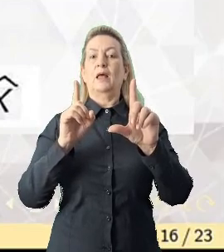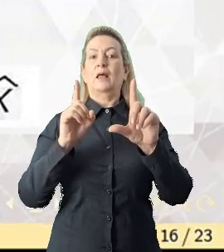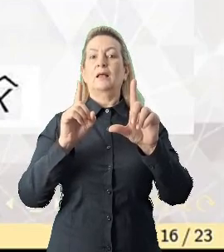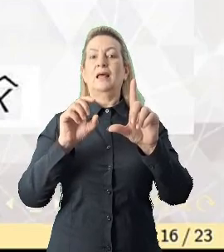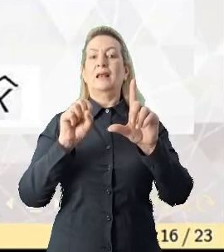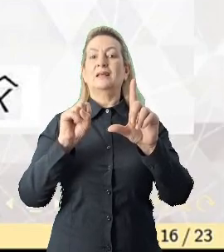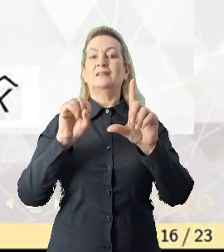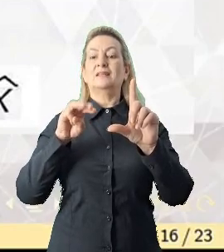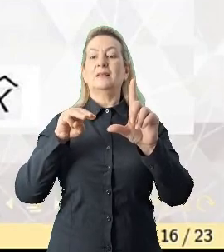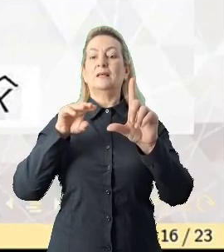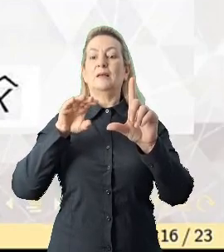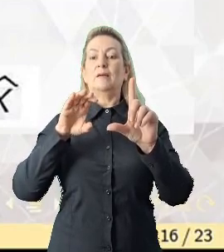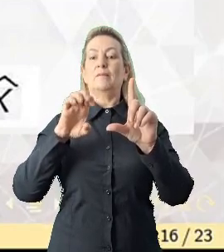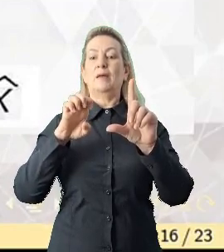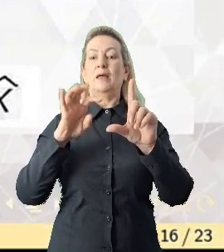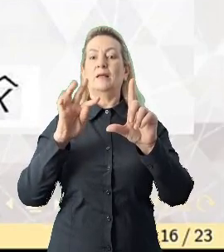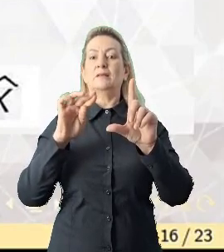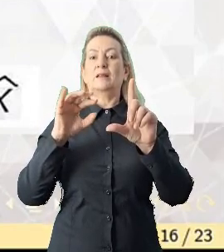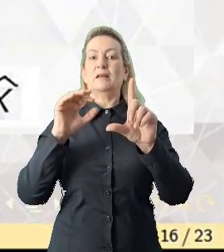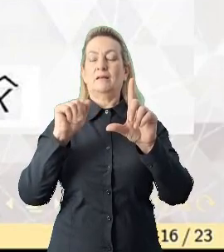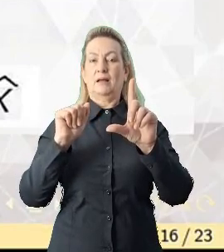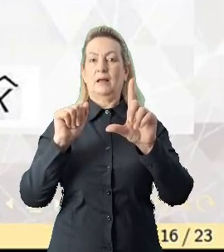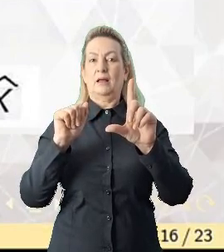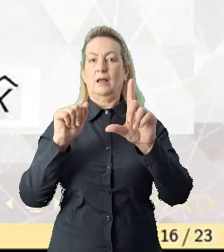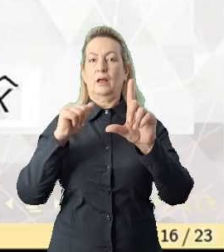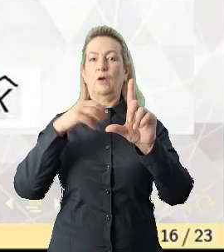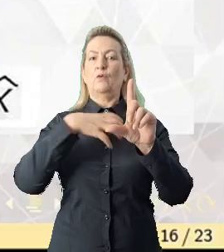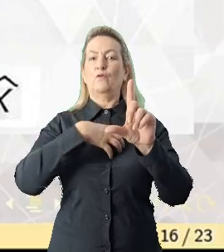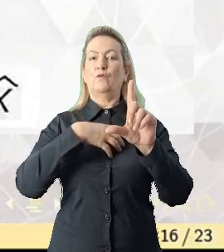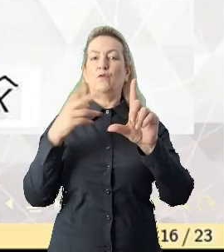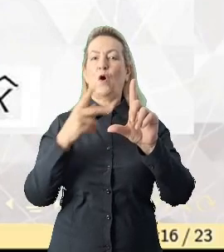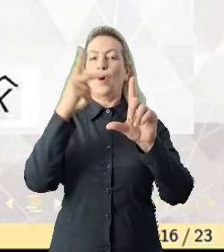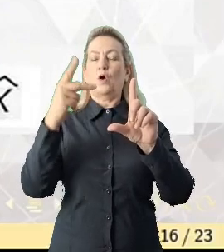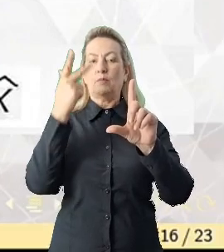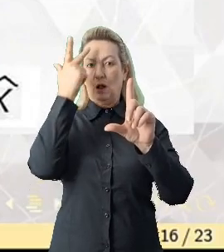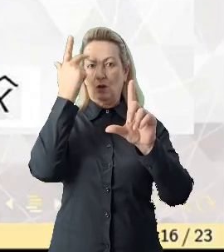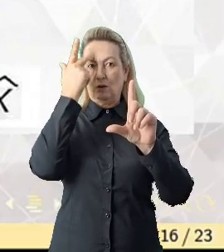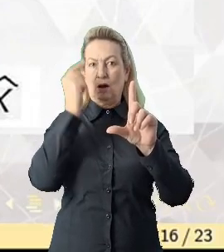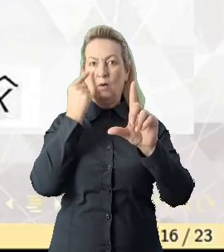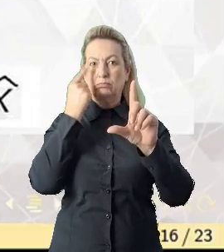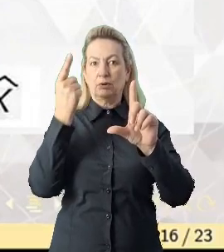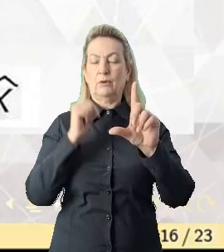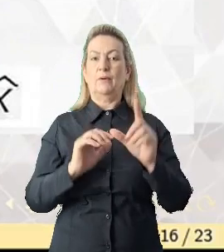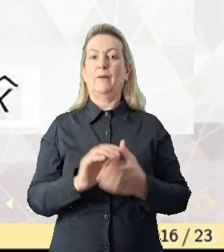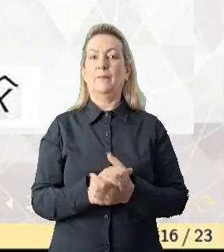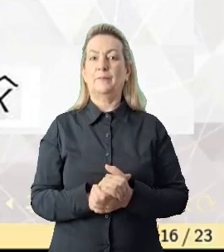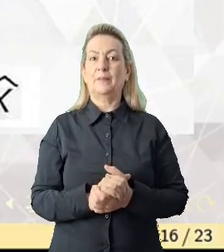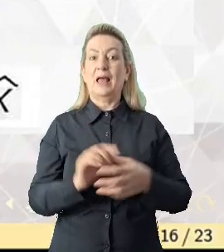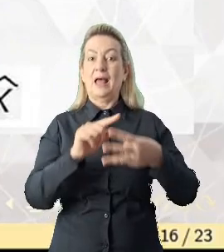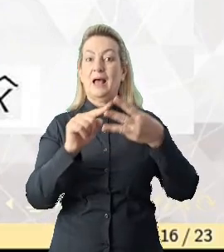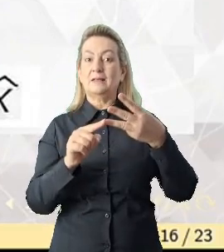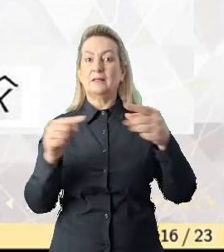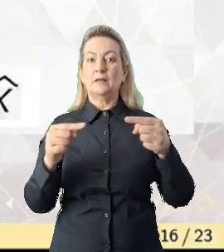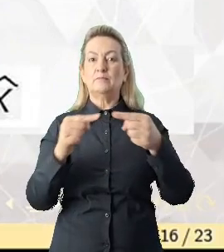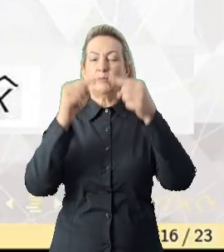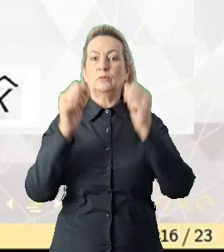0. Ela é não assimétrica, ou seja, ela é simétrica, tem um formato normal. Olha o box plot como